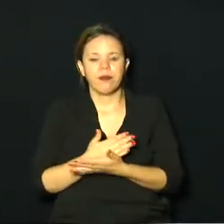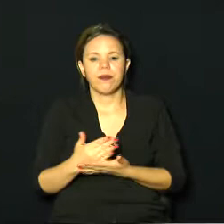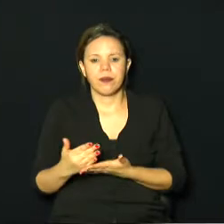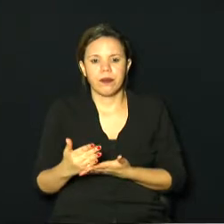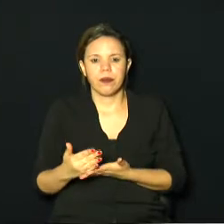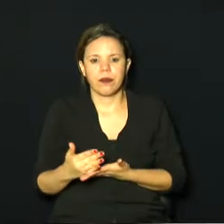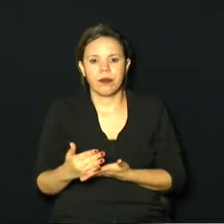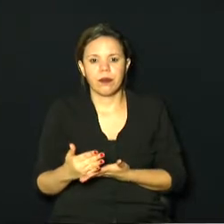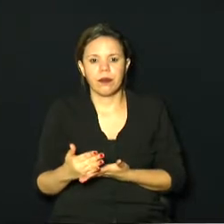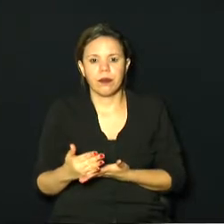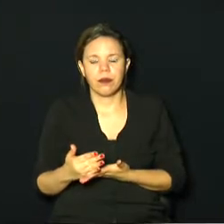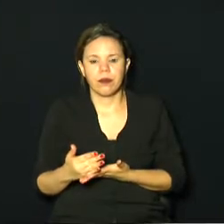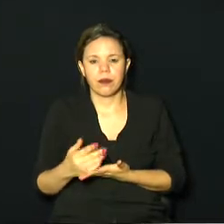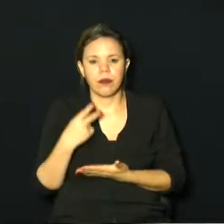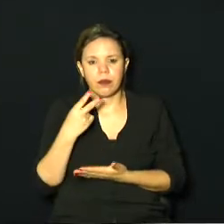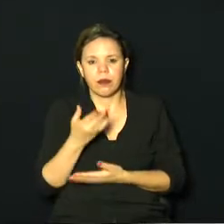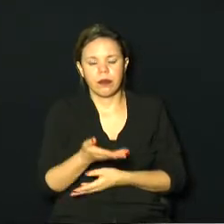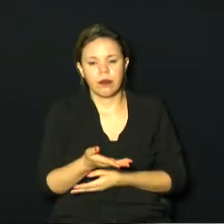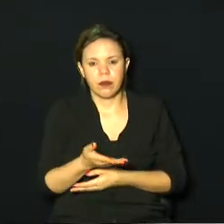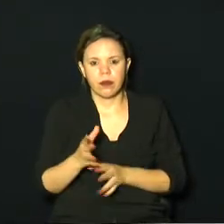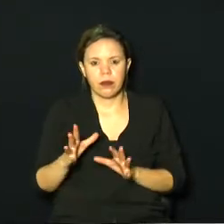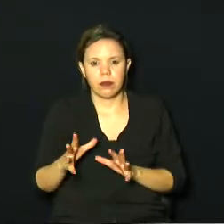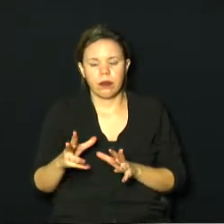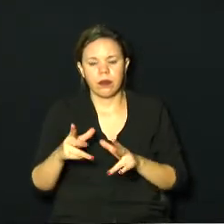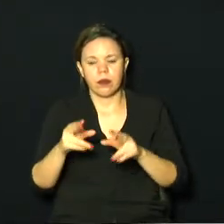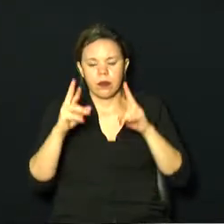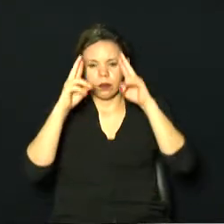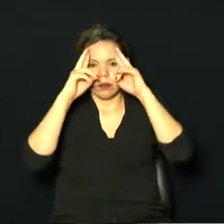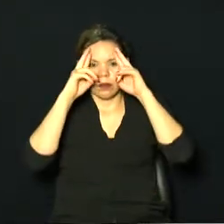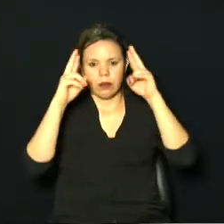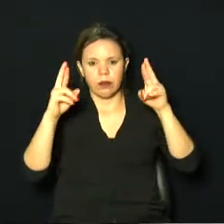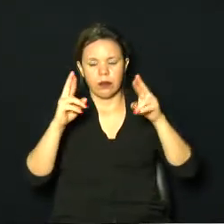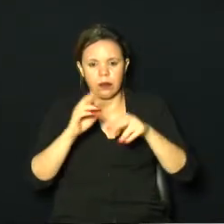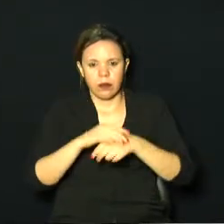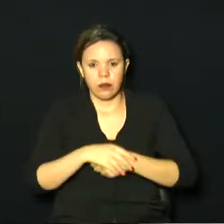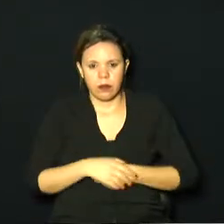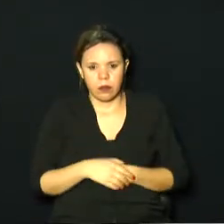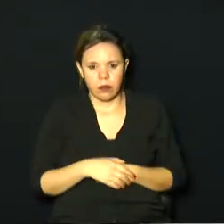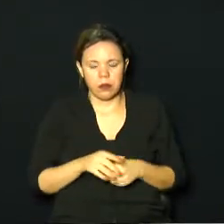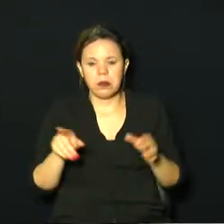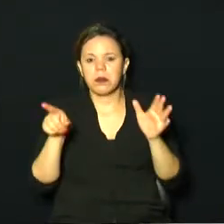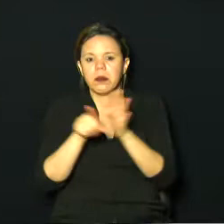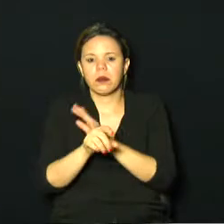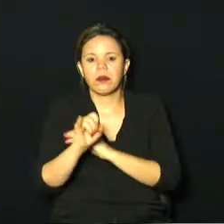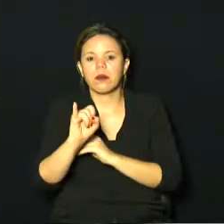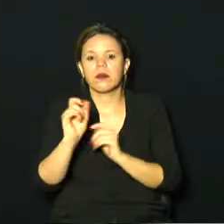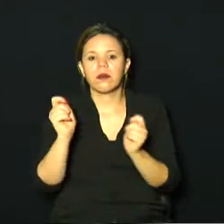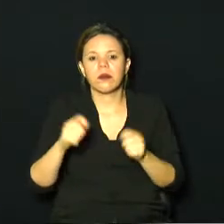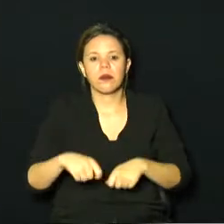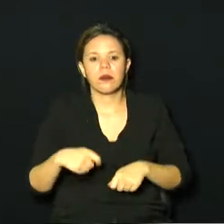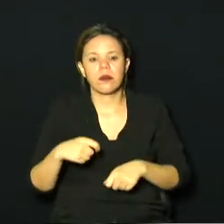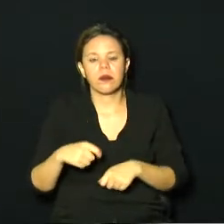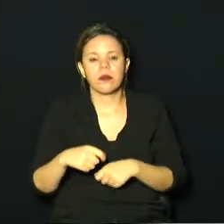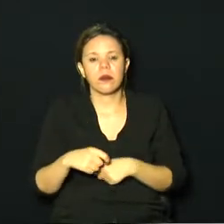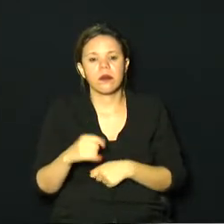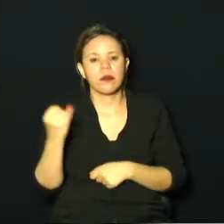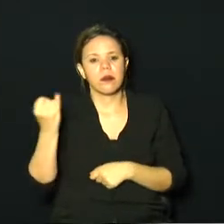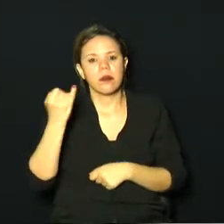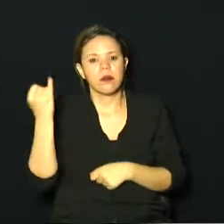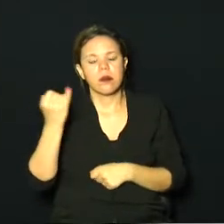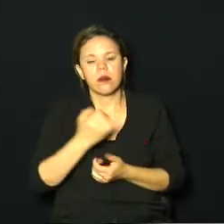iniciar, vereador, com todo respeito, perguntar se é possível. A gente entende que seria